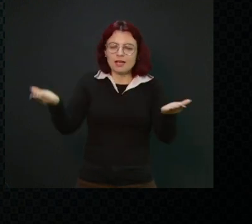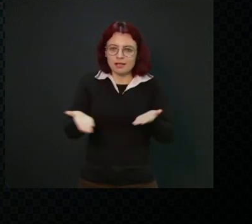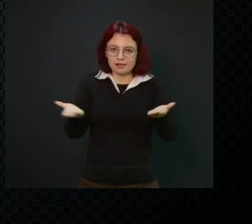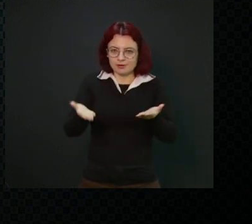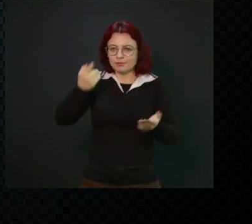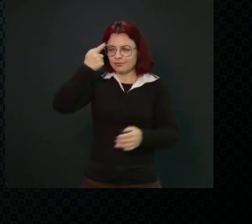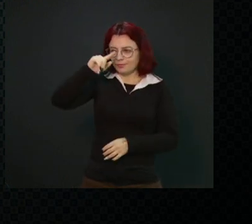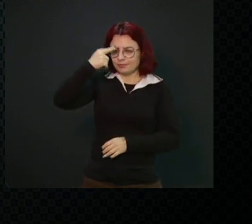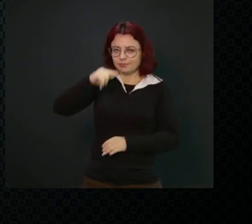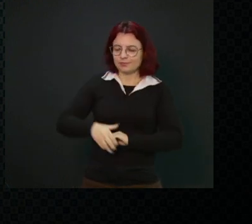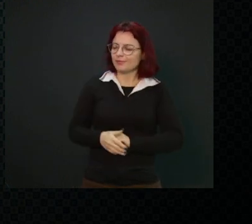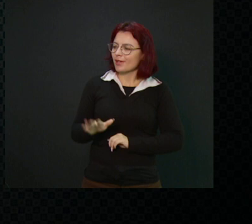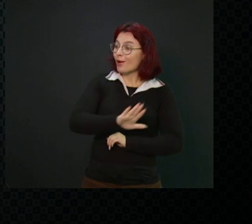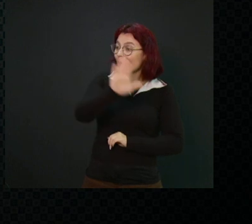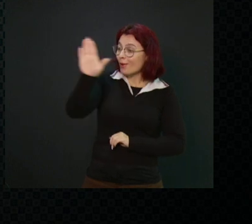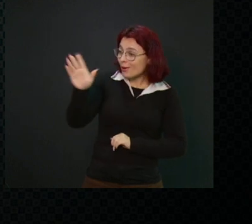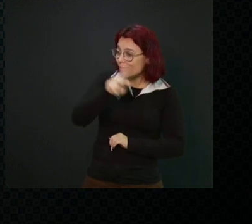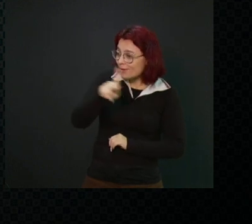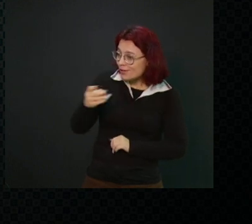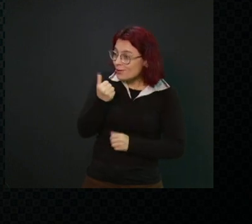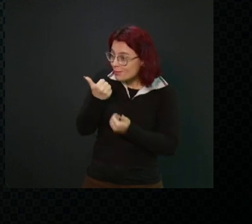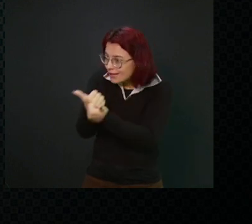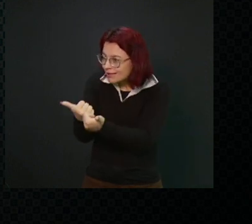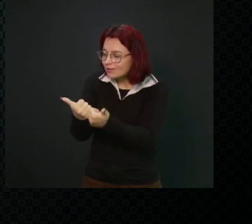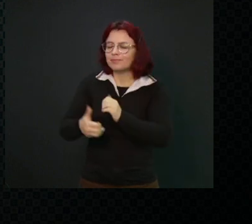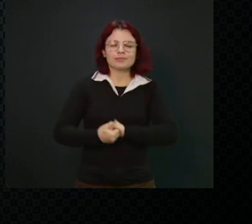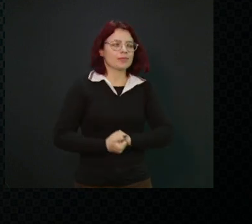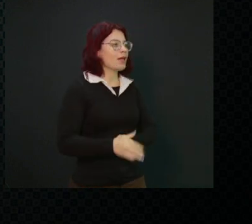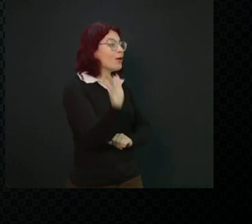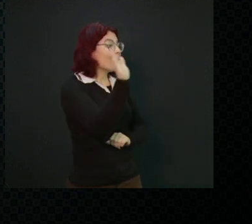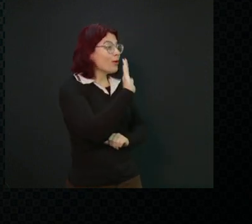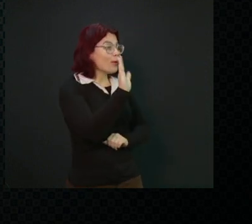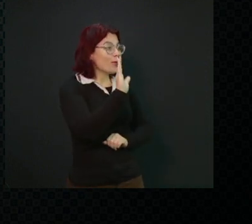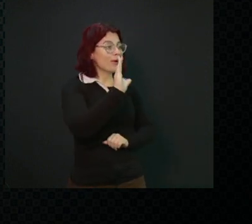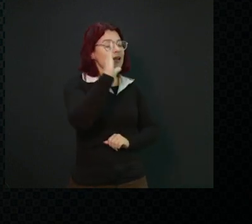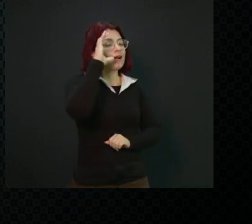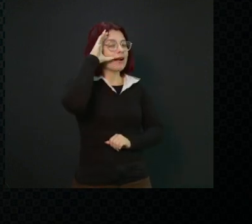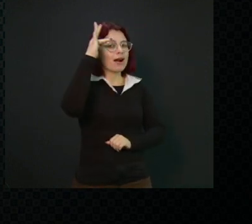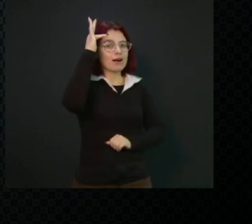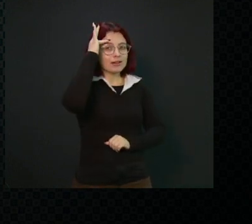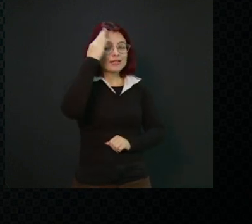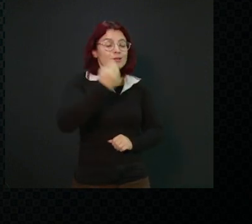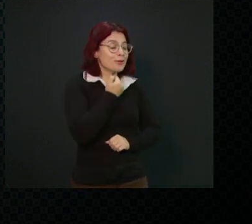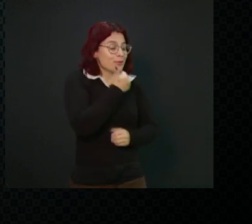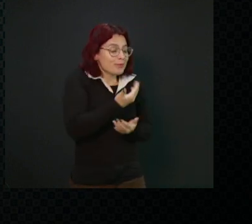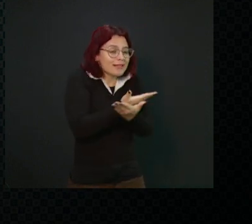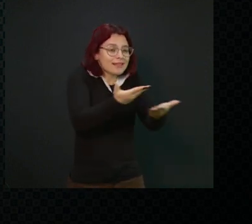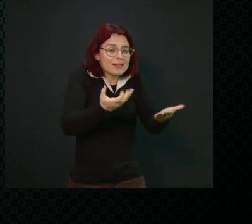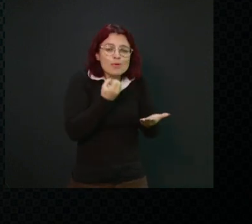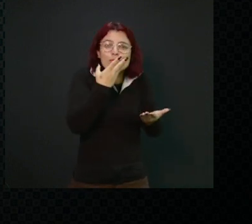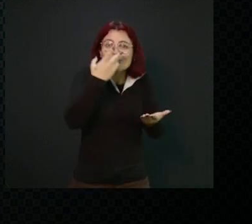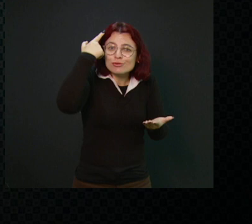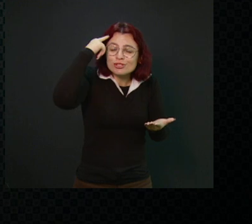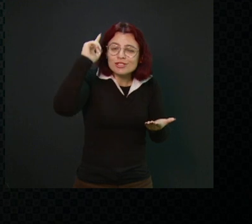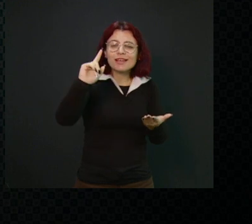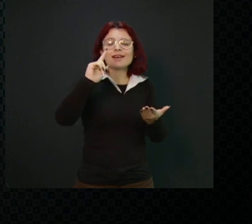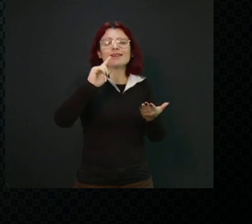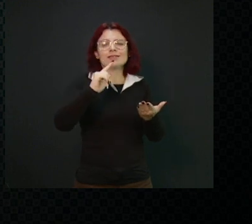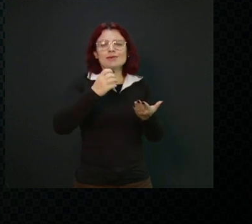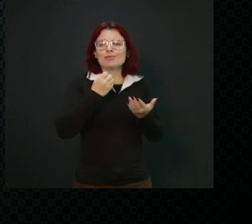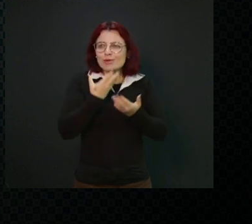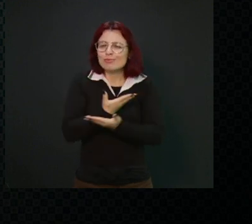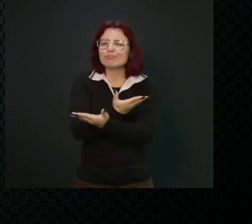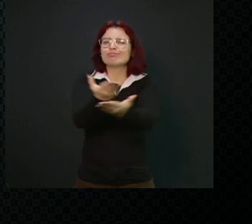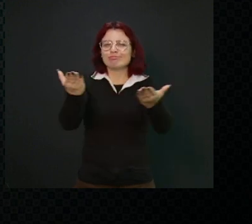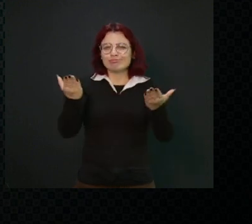Guerreiro Leme. Oi, professora, como está? Oi, professor Carlos, tudo bem? Bom dia a todos e